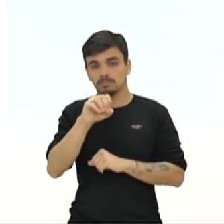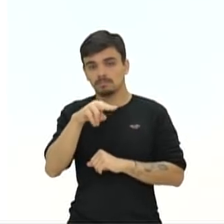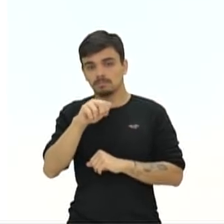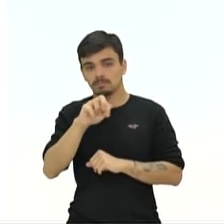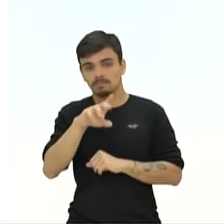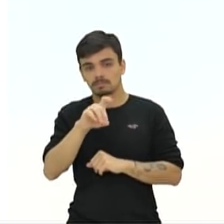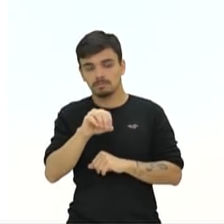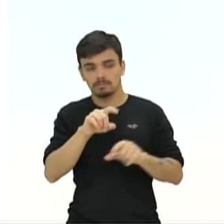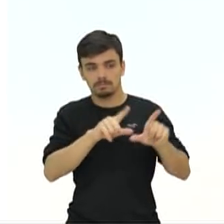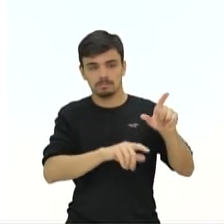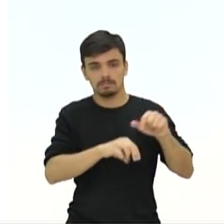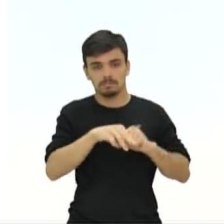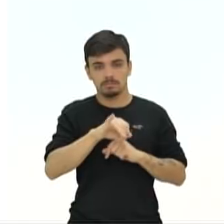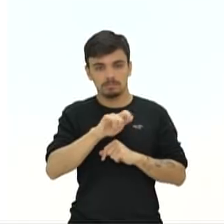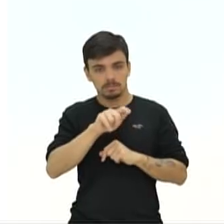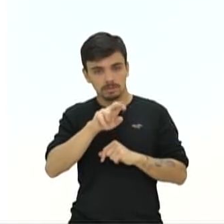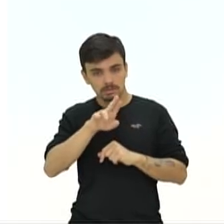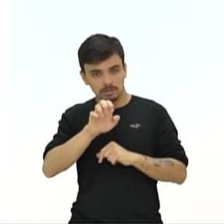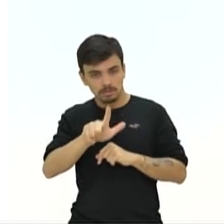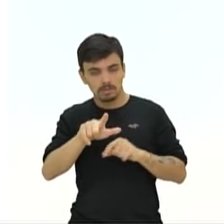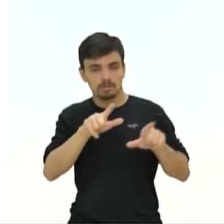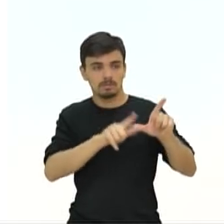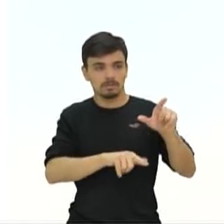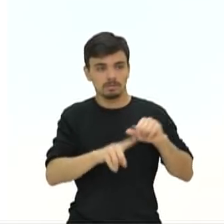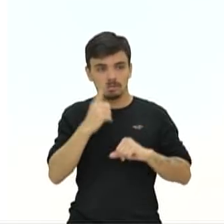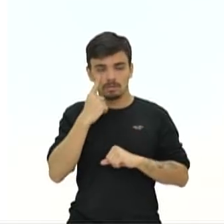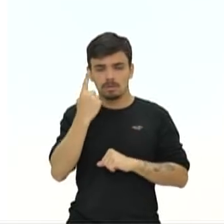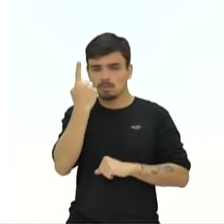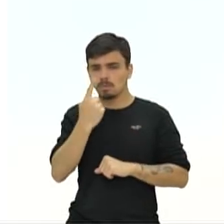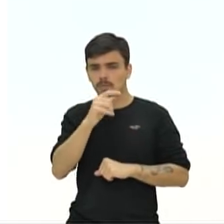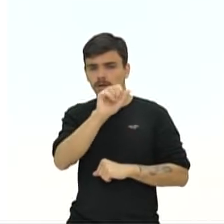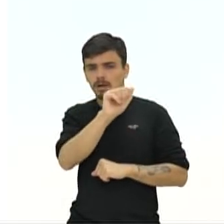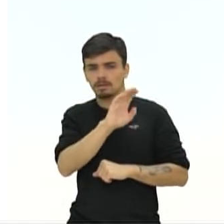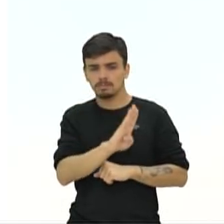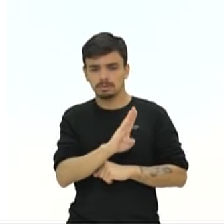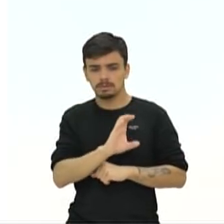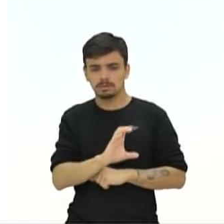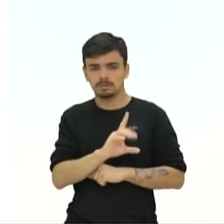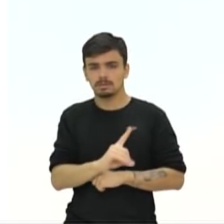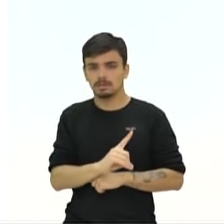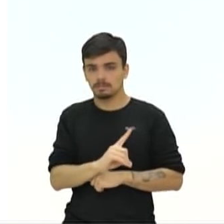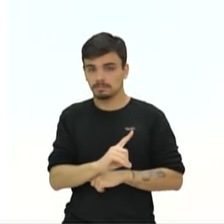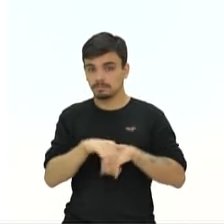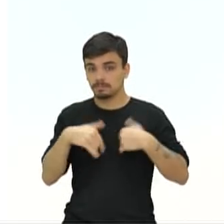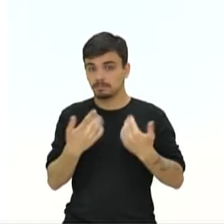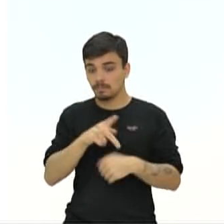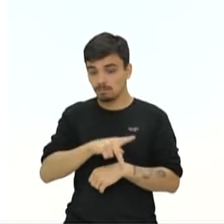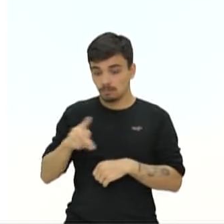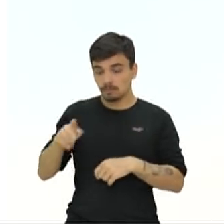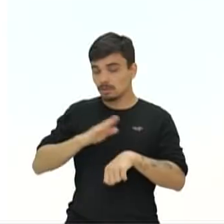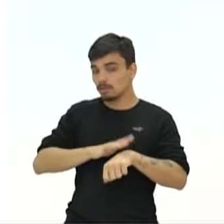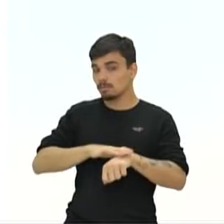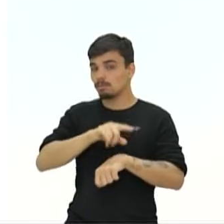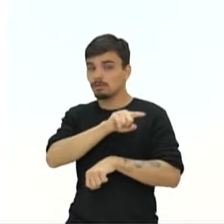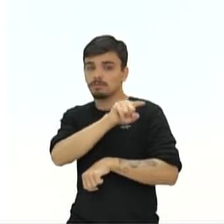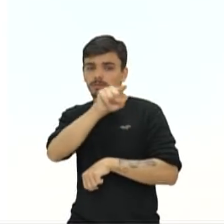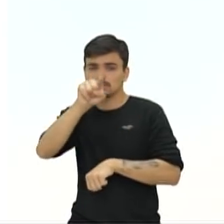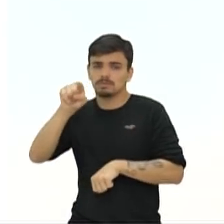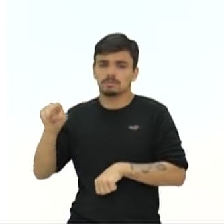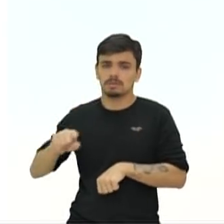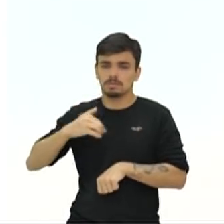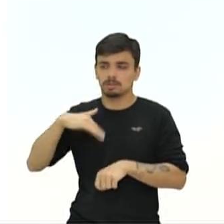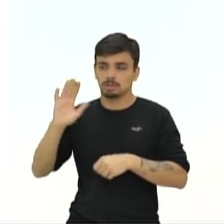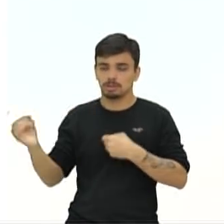de Cervantes, Luiz Vaz de Camões ou Galileu Galilei? Vamos lá? A professora vai dar um tempinho e